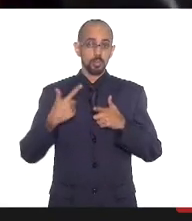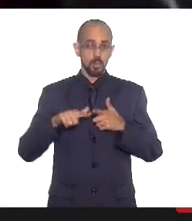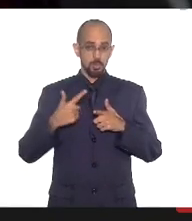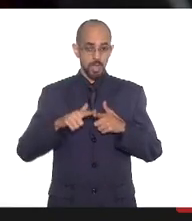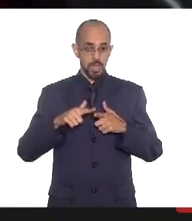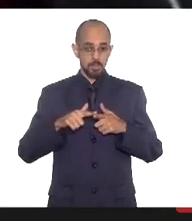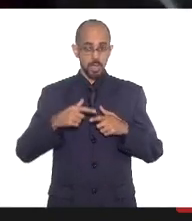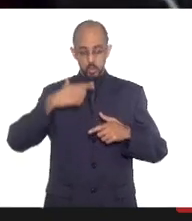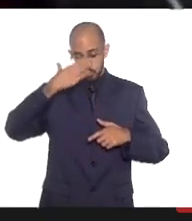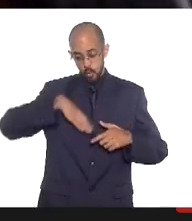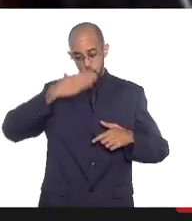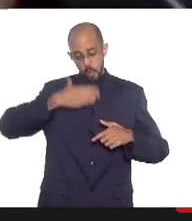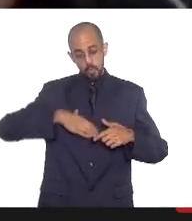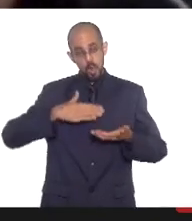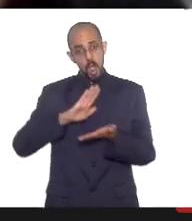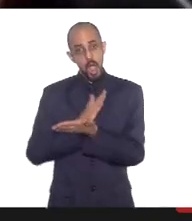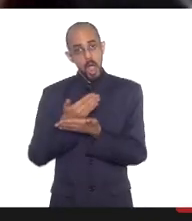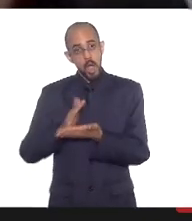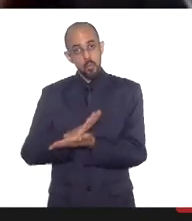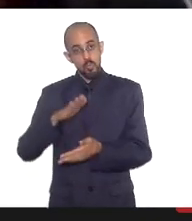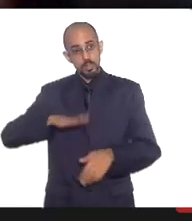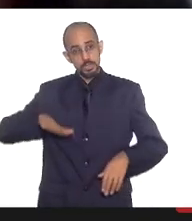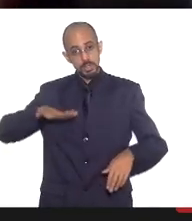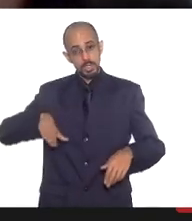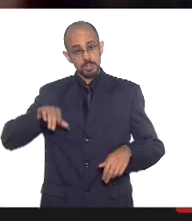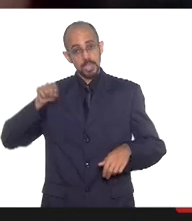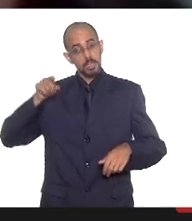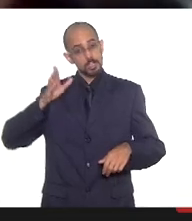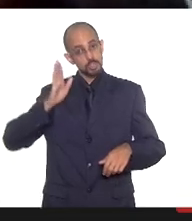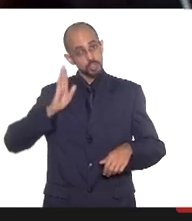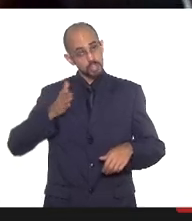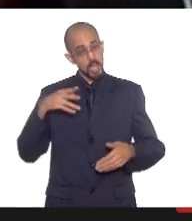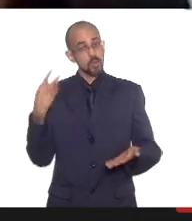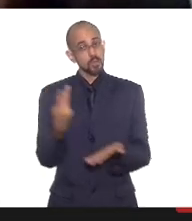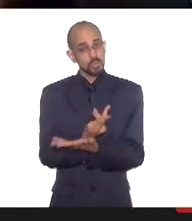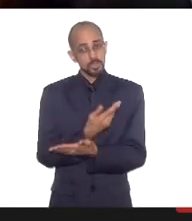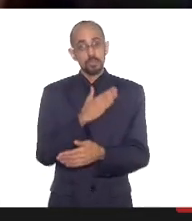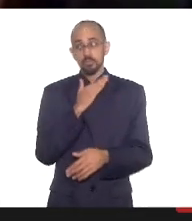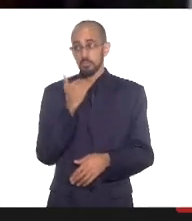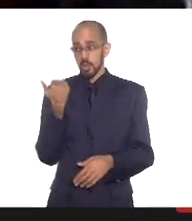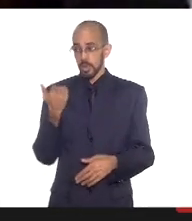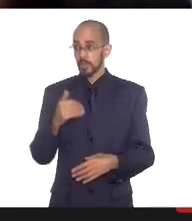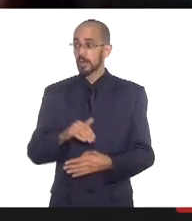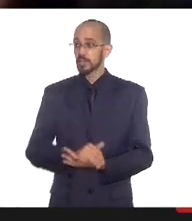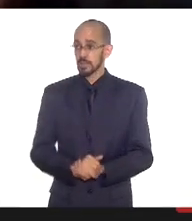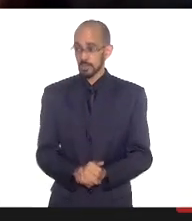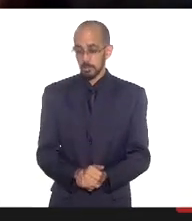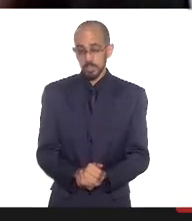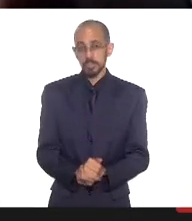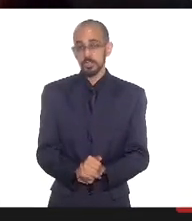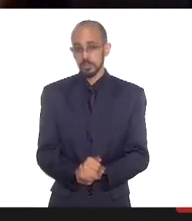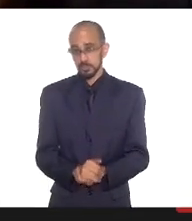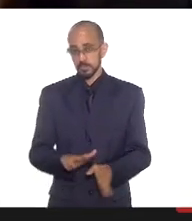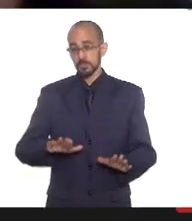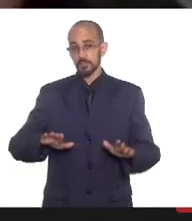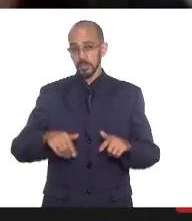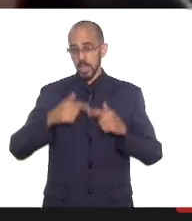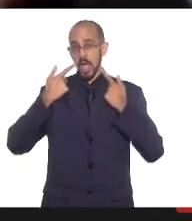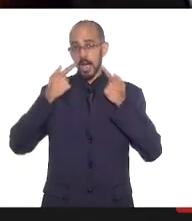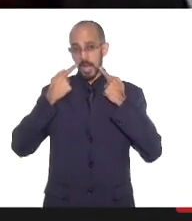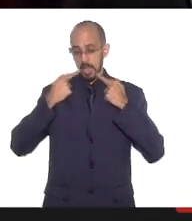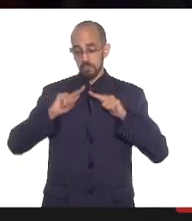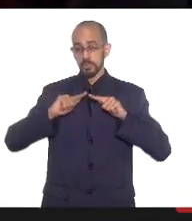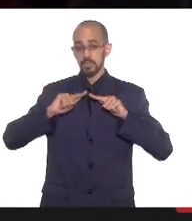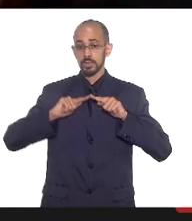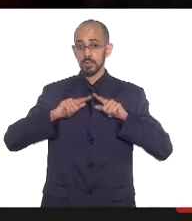que em algumas crianças ainda aqui no Brasil já foram a óbito por conta dela a gravidade da situação apesar da